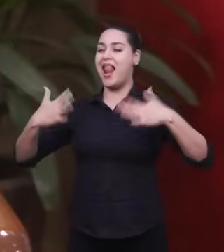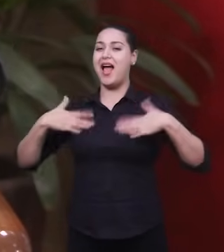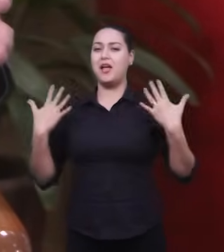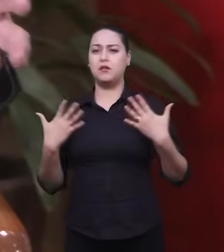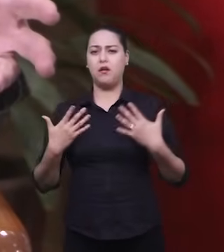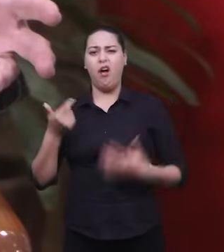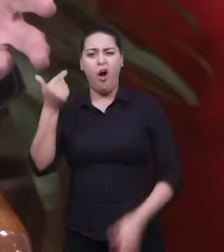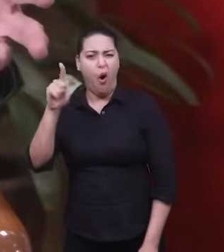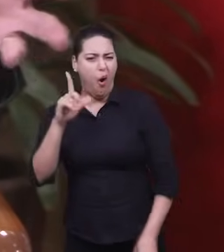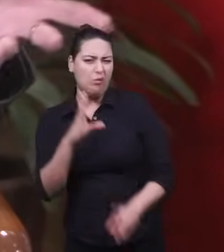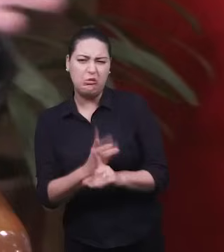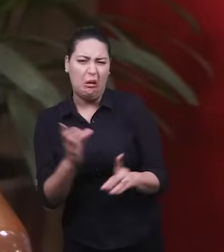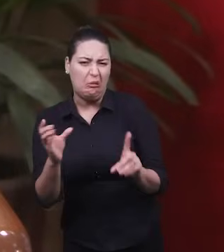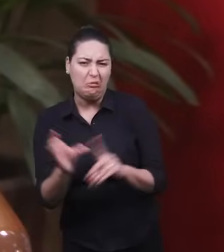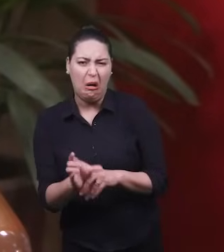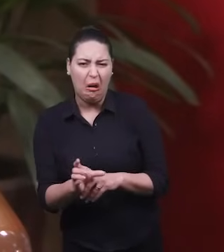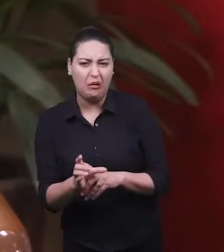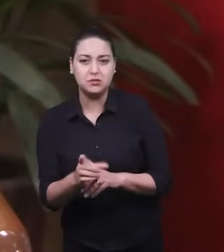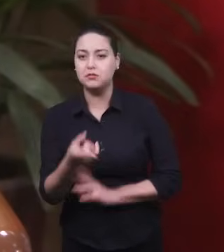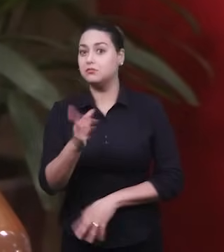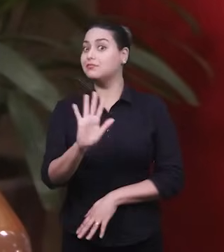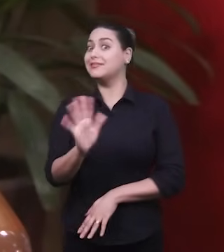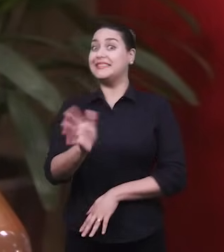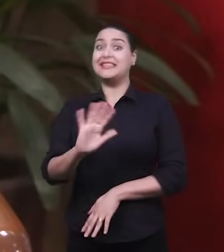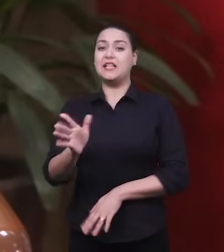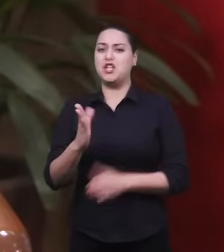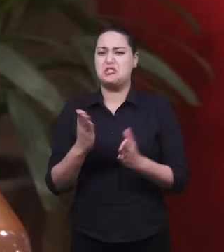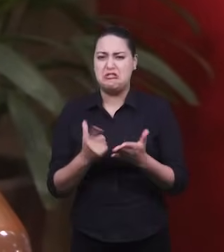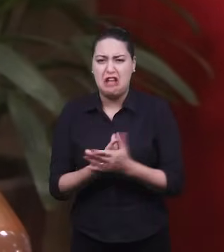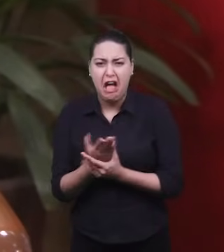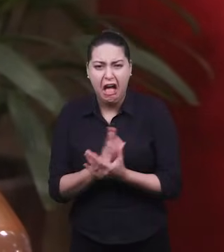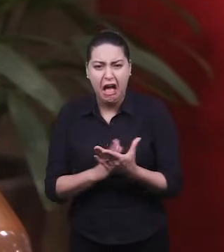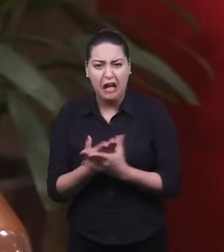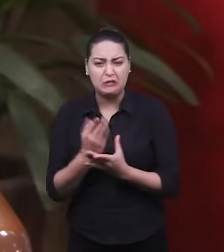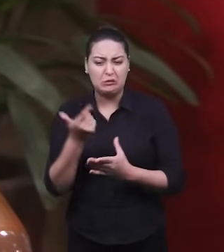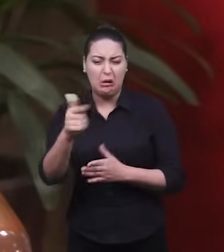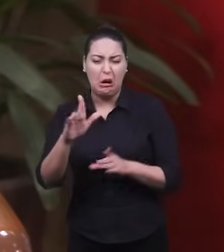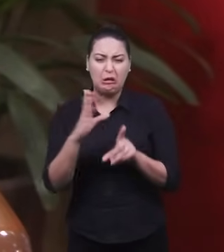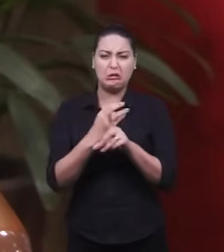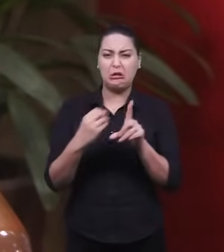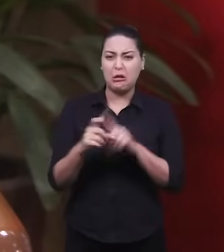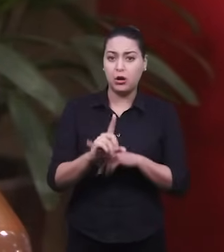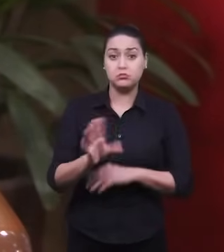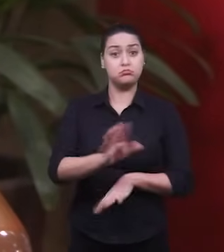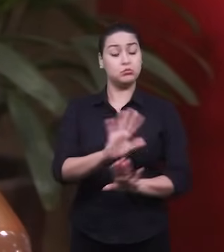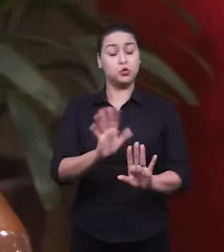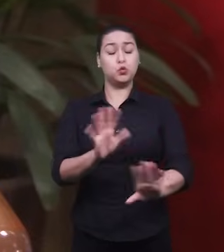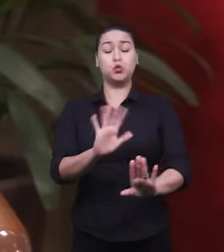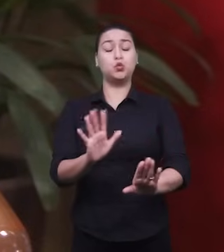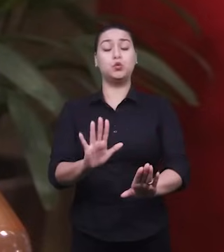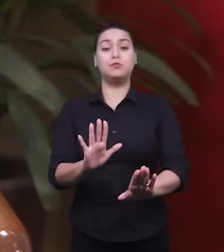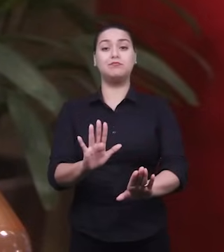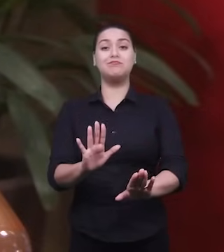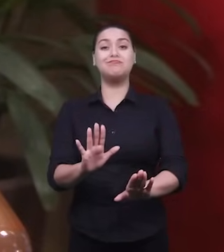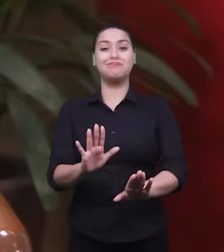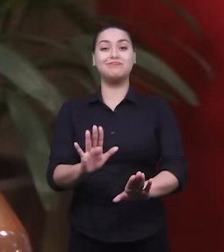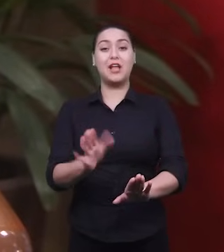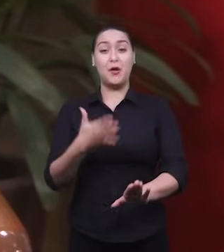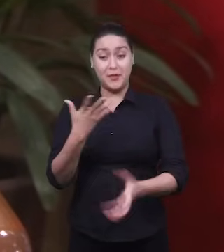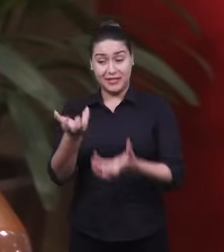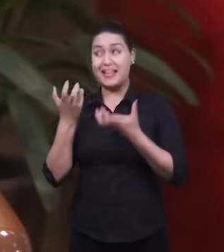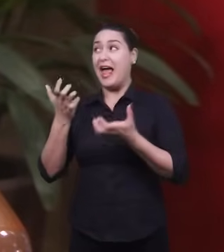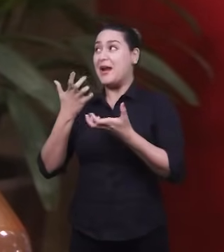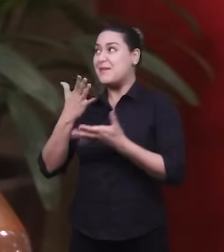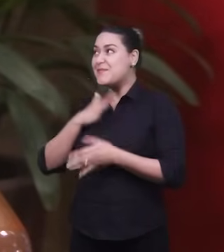Ah, mas é mais um culto? Não, o crente, aquele que está cheio do Espírito, não tem envelhecimento espiritual. Ele quer